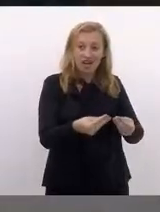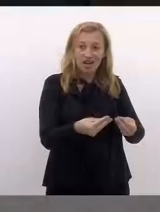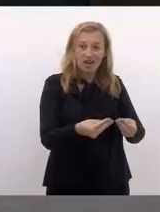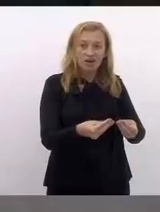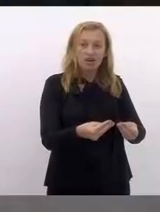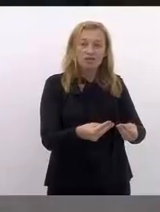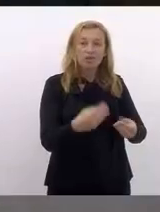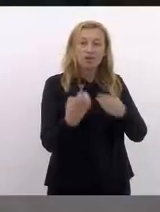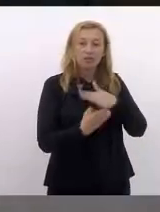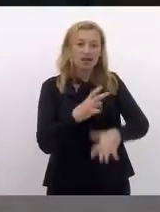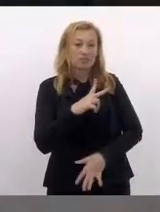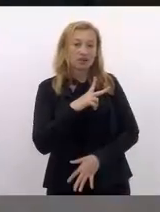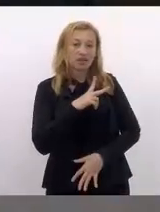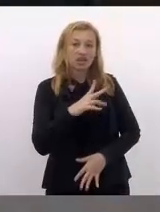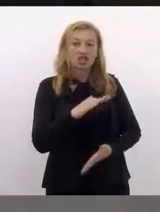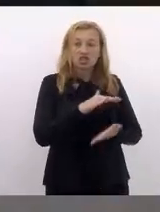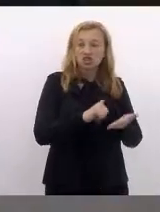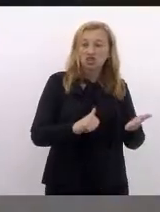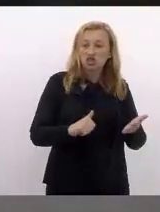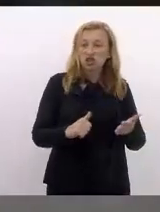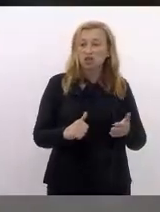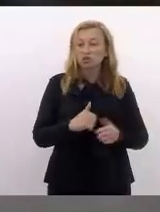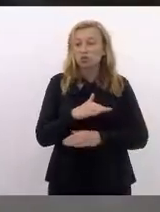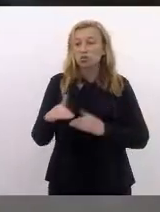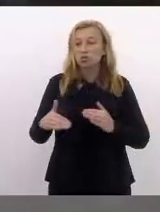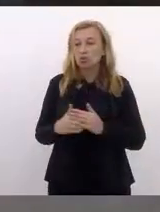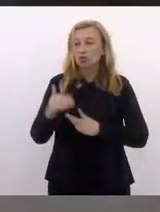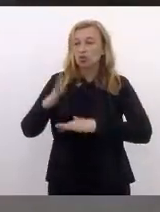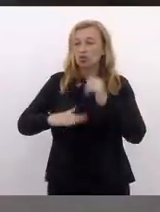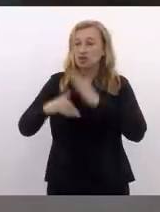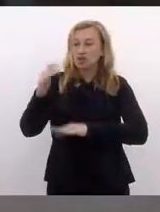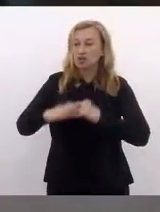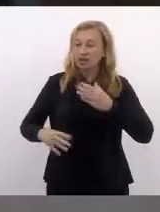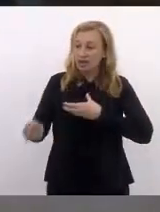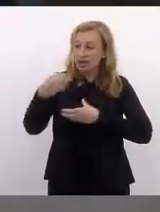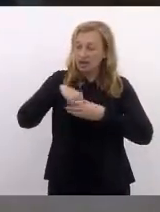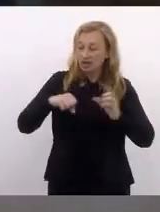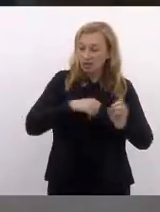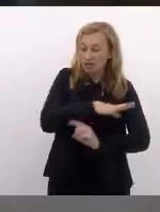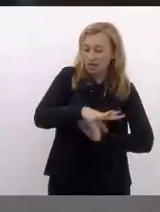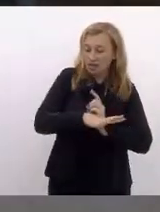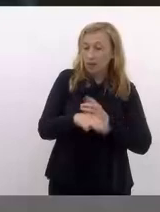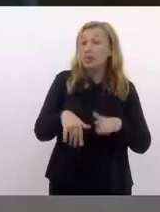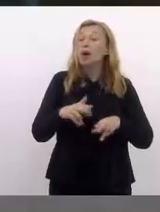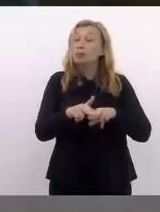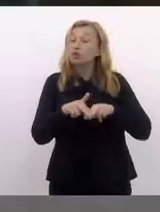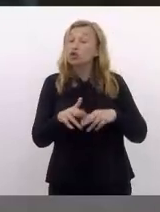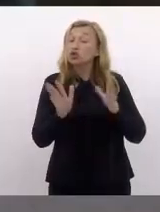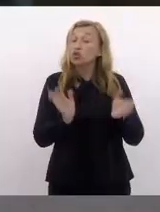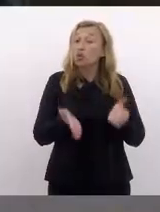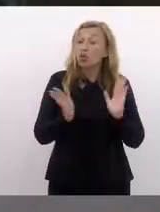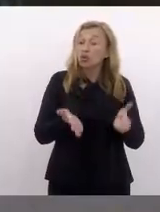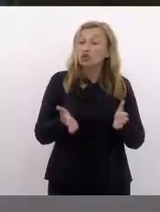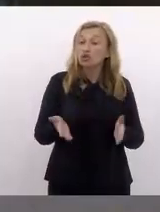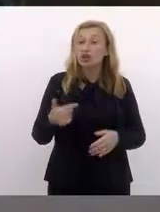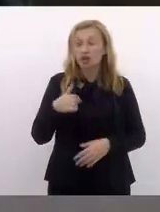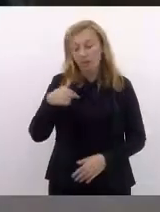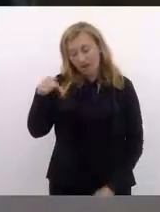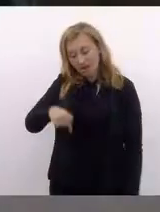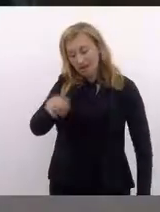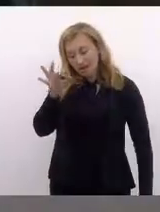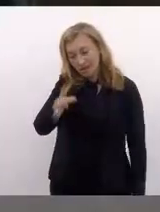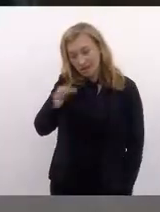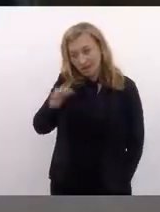a iniciativa privada tirando você Daiane tu que aquele sempre teve que é dentro da nossa sociedade é por isso que hoje eu tô aqui